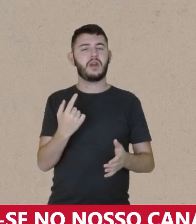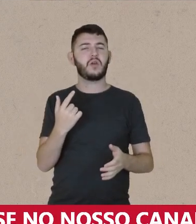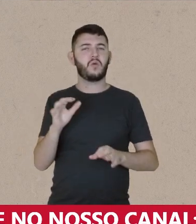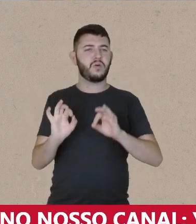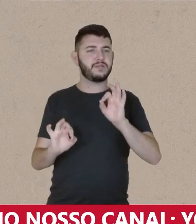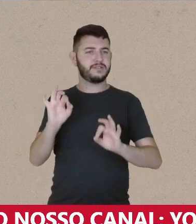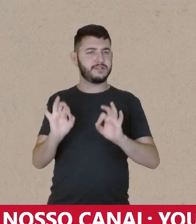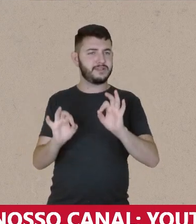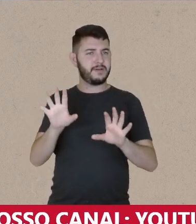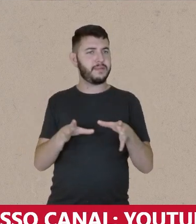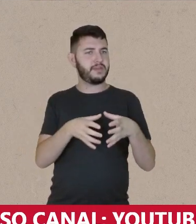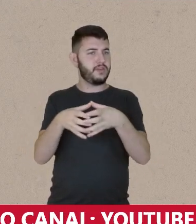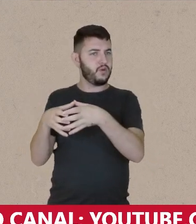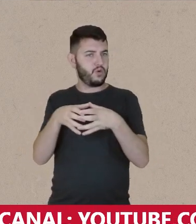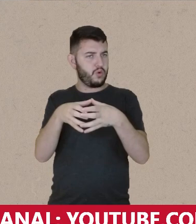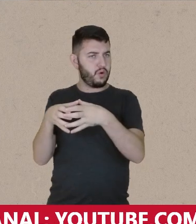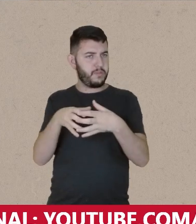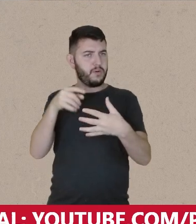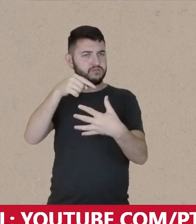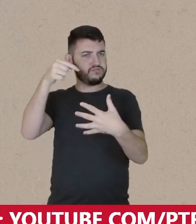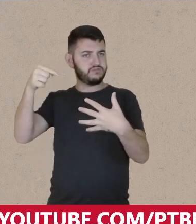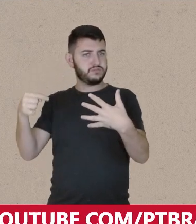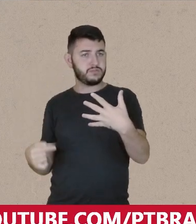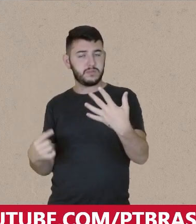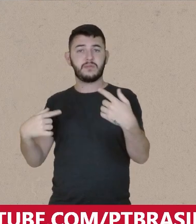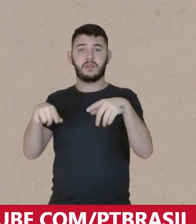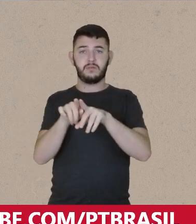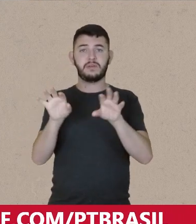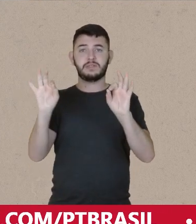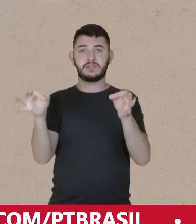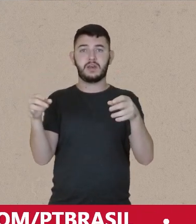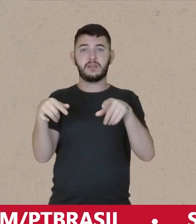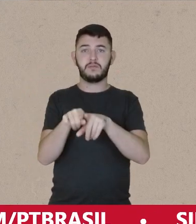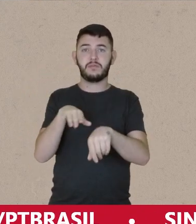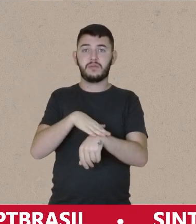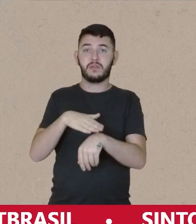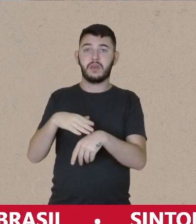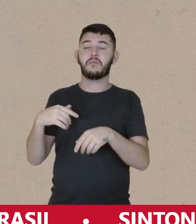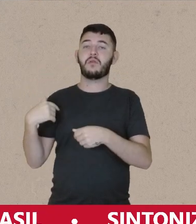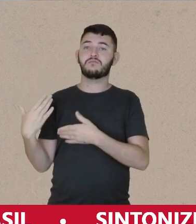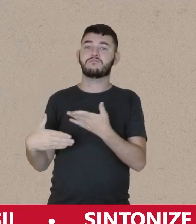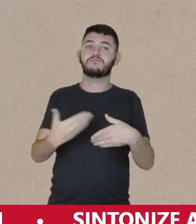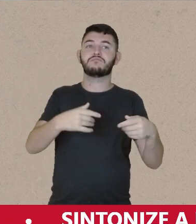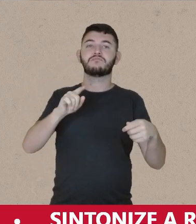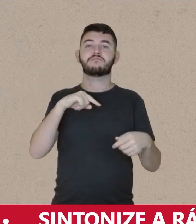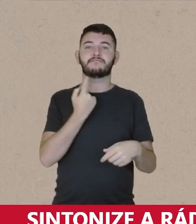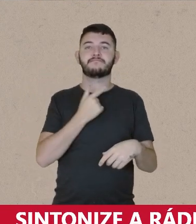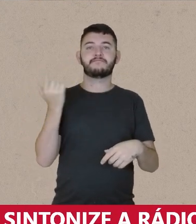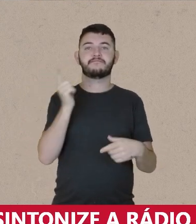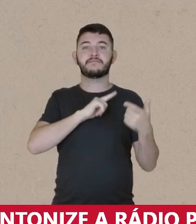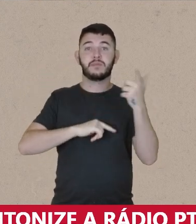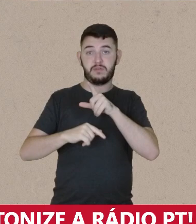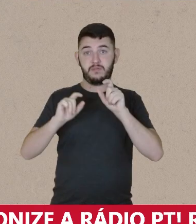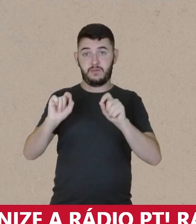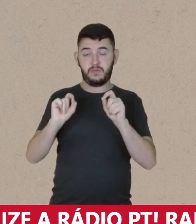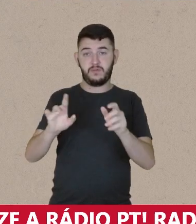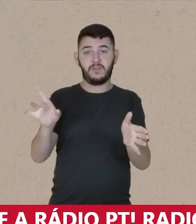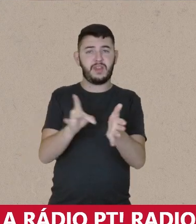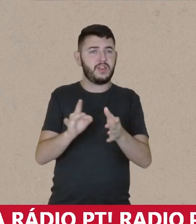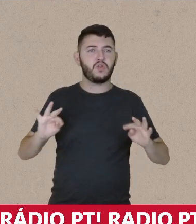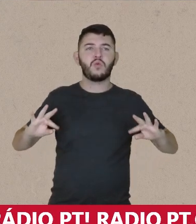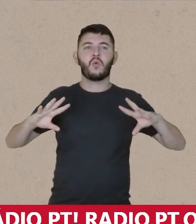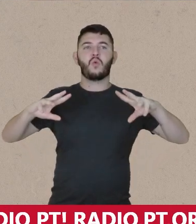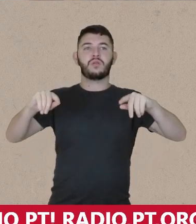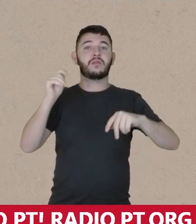afunilar para esse público, e com a certeza de que com o tempo a gente vai conseguir aumentar e abranger para que todas as